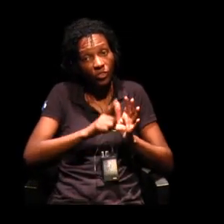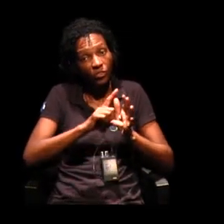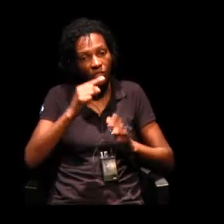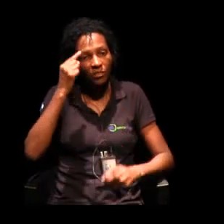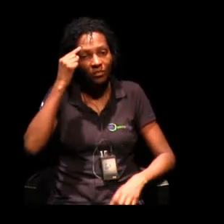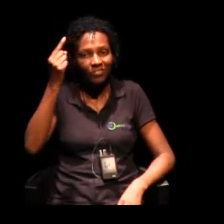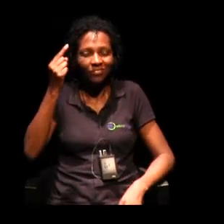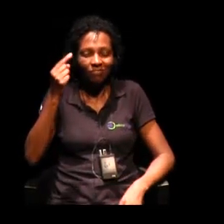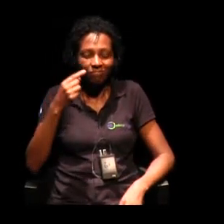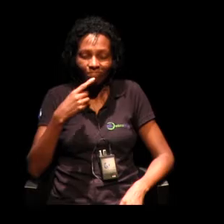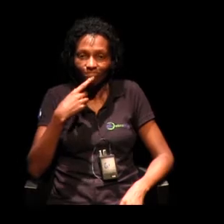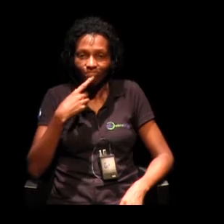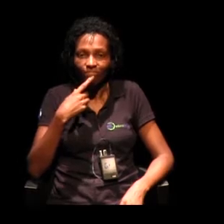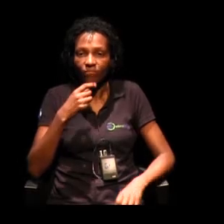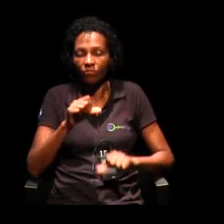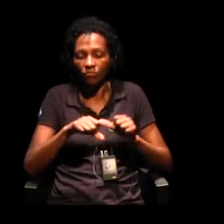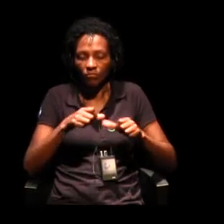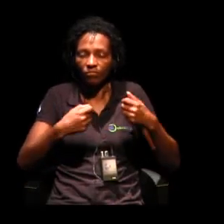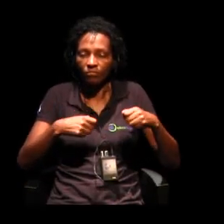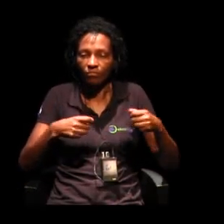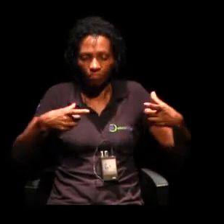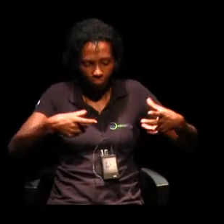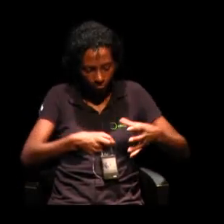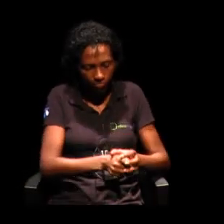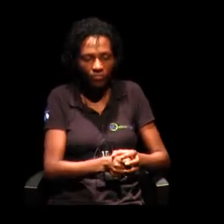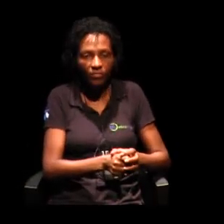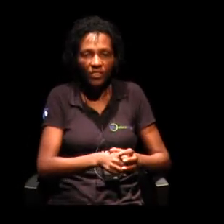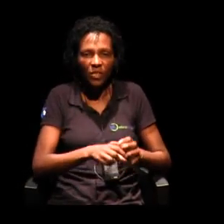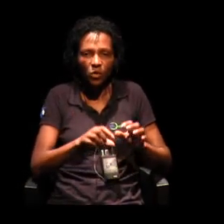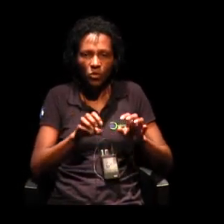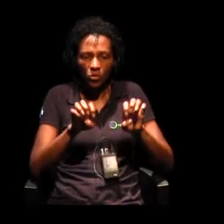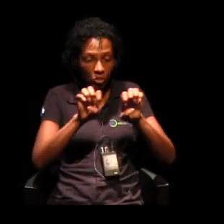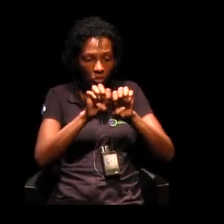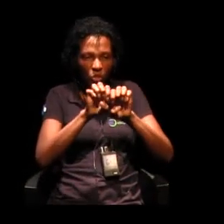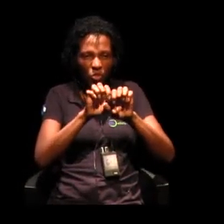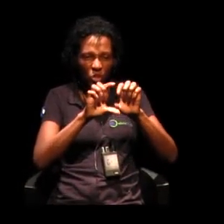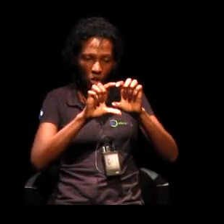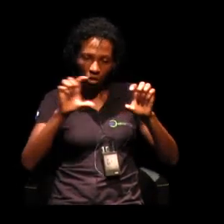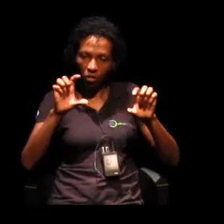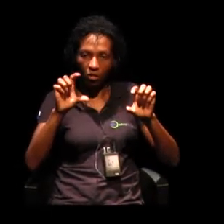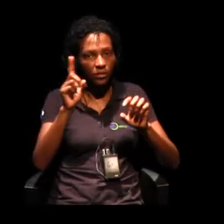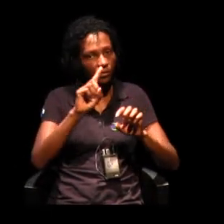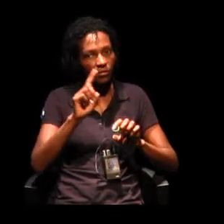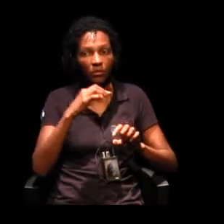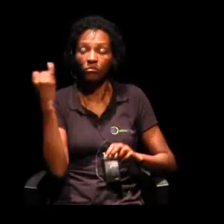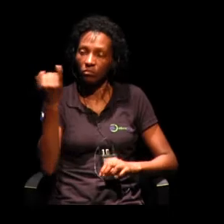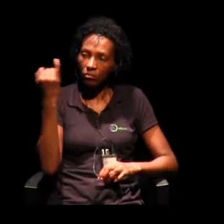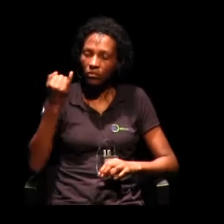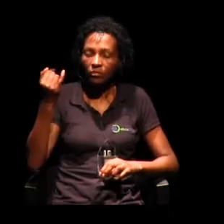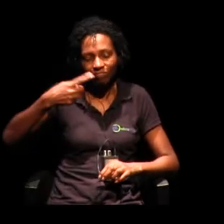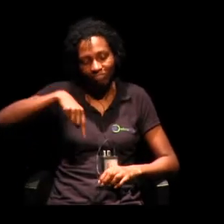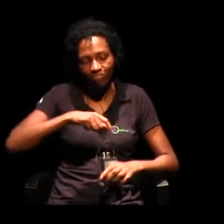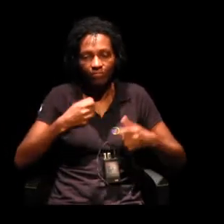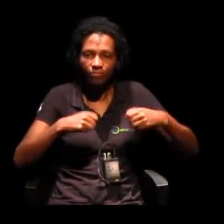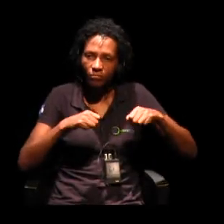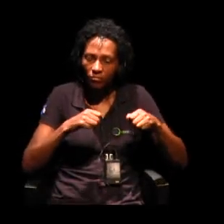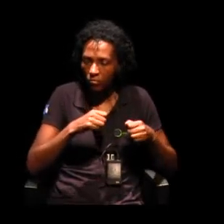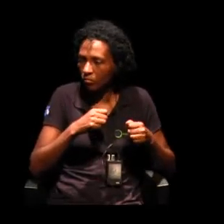muito menor do que nós imaginávamos. E isso significou que nós não precisávamos ter uma estrutura muito grossa. Isso foi muito importante porque